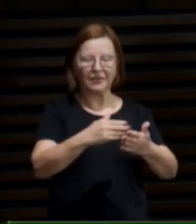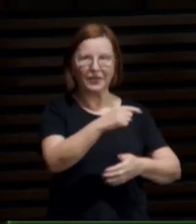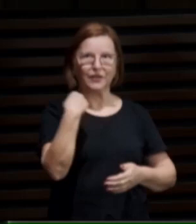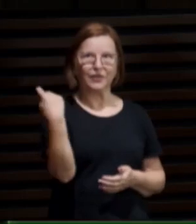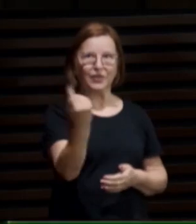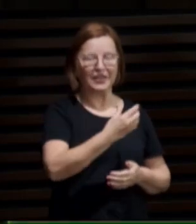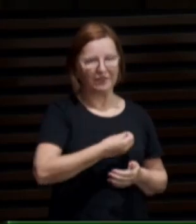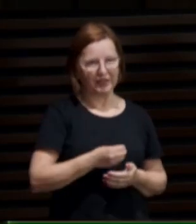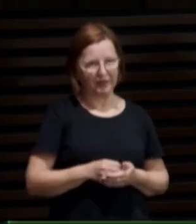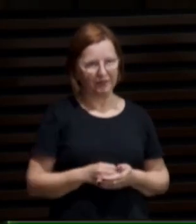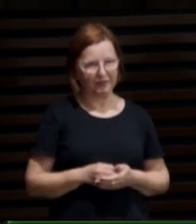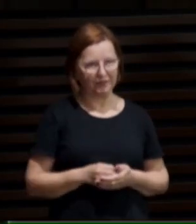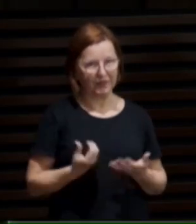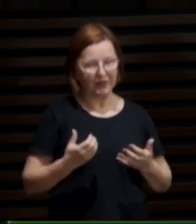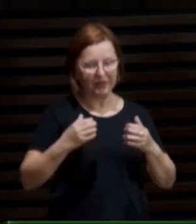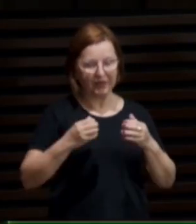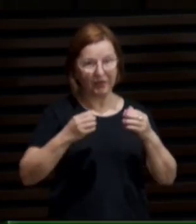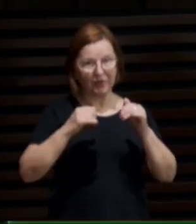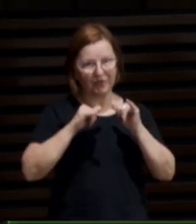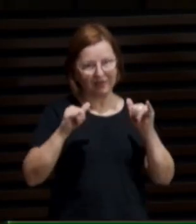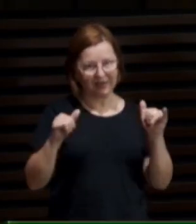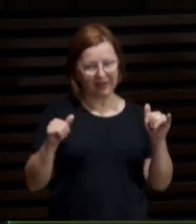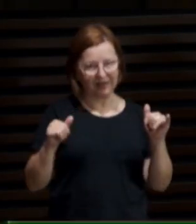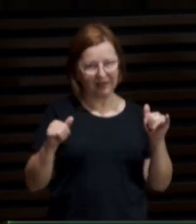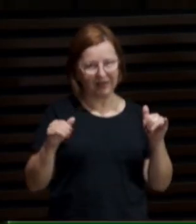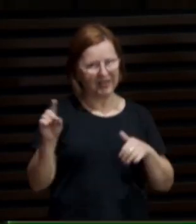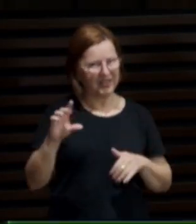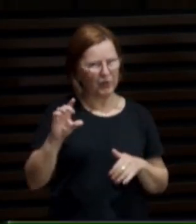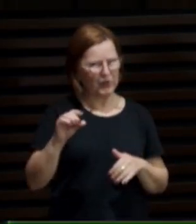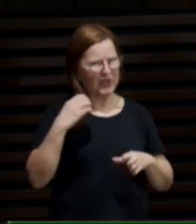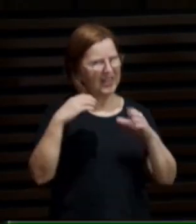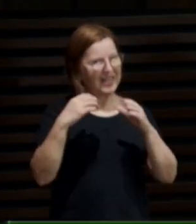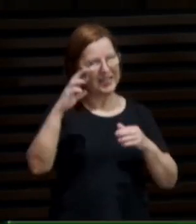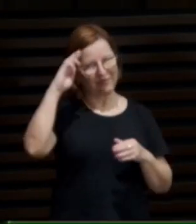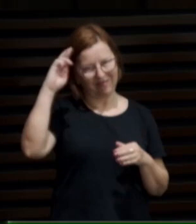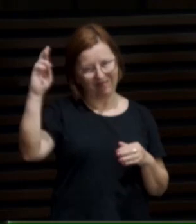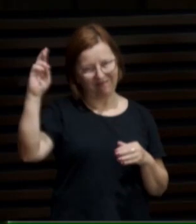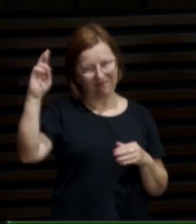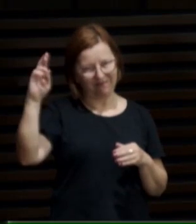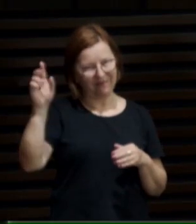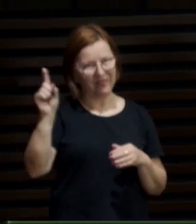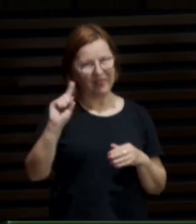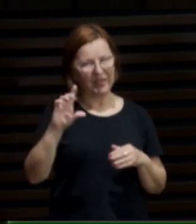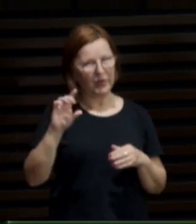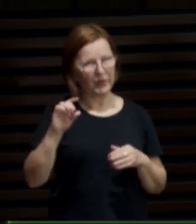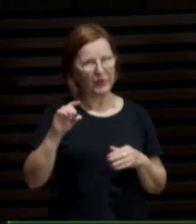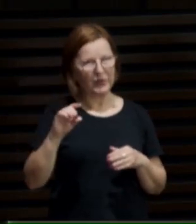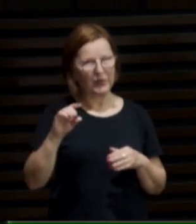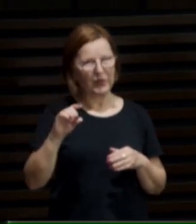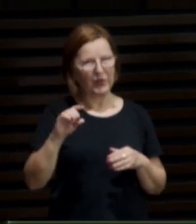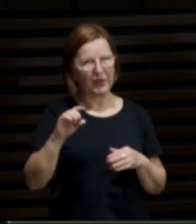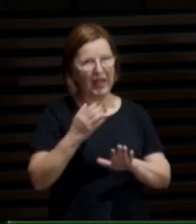para vocês, amados, que muito mais do que nós cantarmos ao Senhor, muito mais do que nós fazemos as práticas